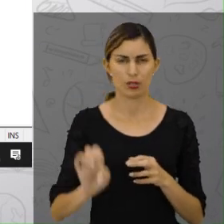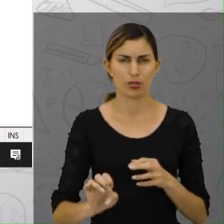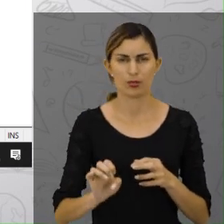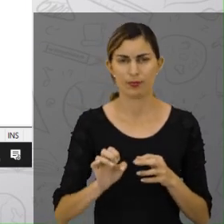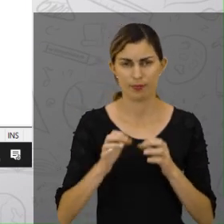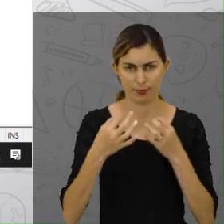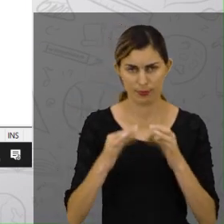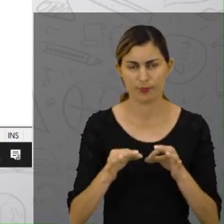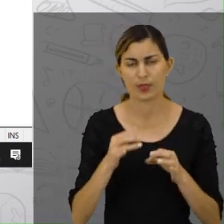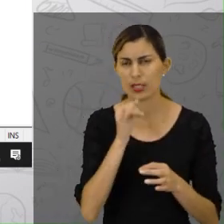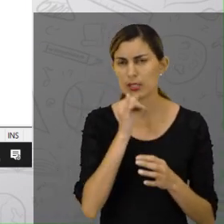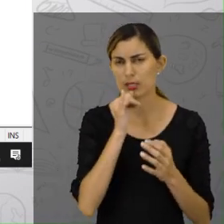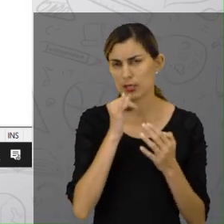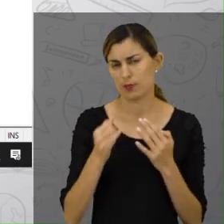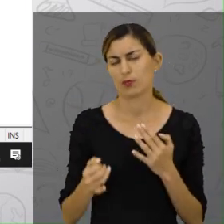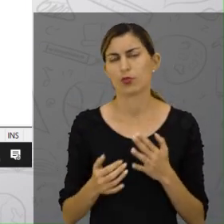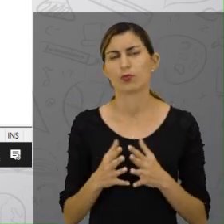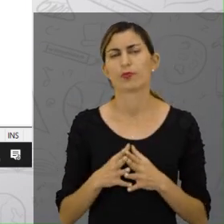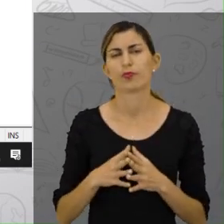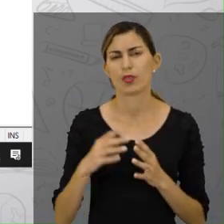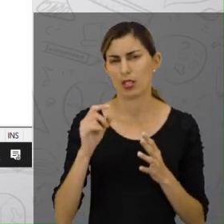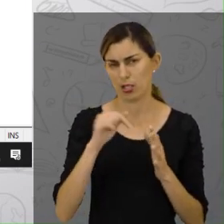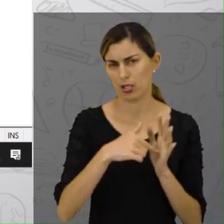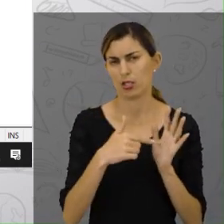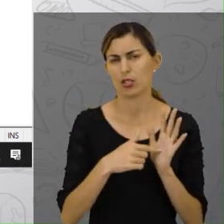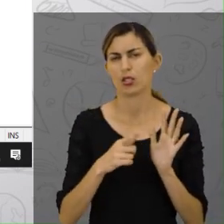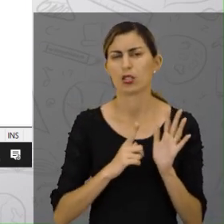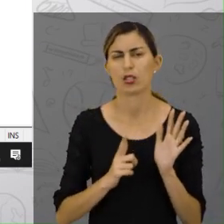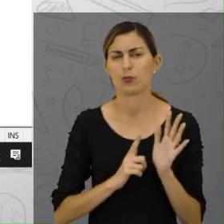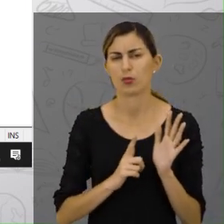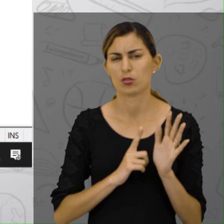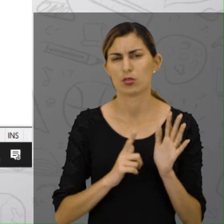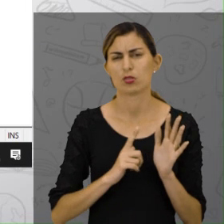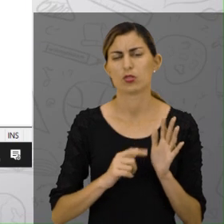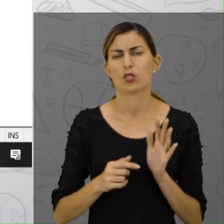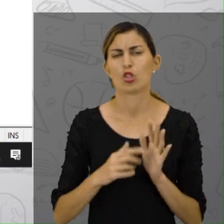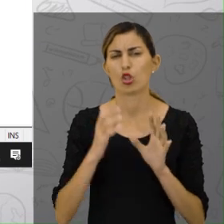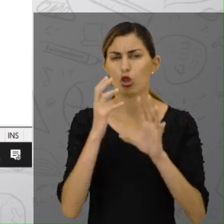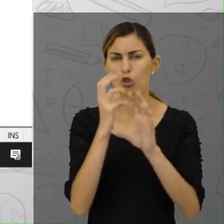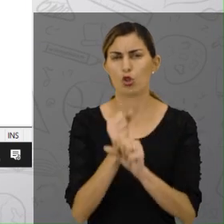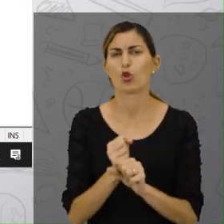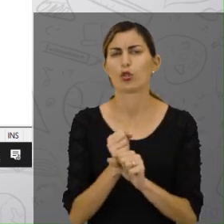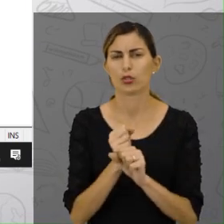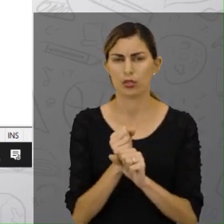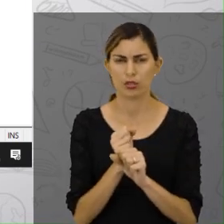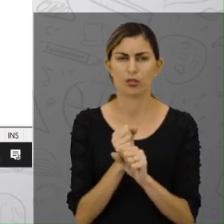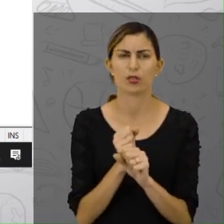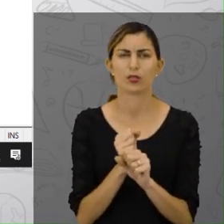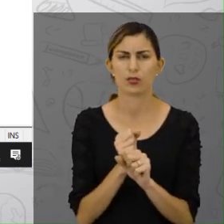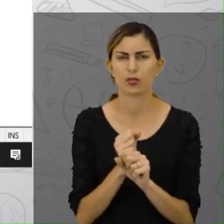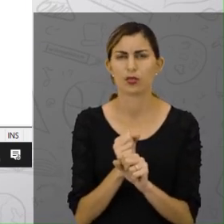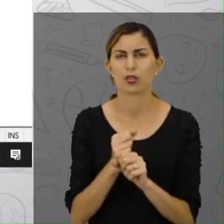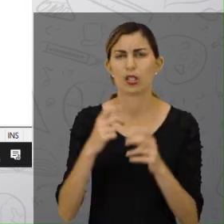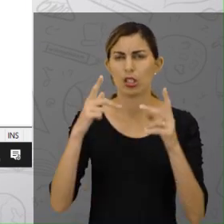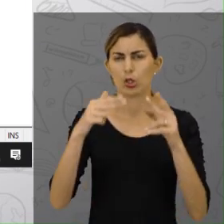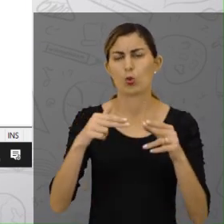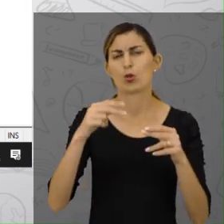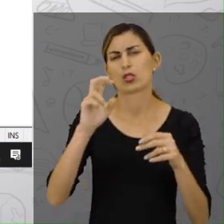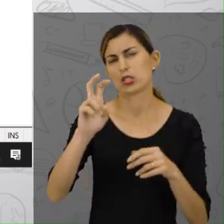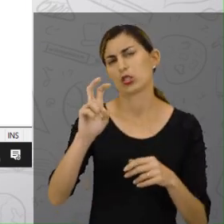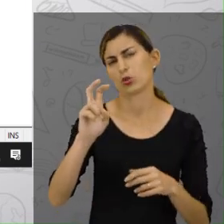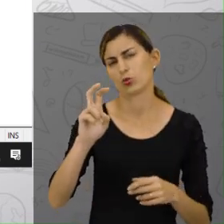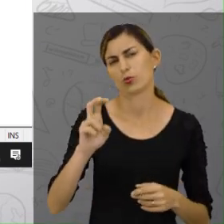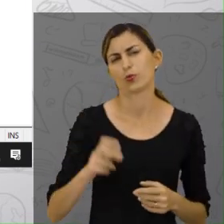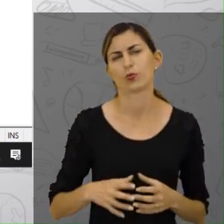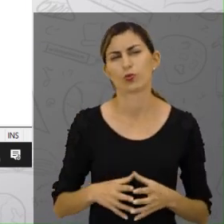switch. Tá? Vamos ao exemplo. Aqui nós temos que nota, a variável nota, é igual a